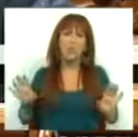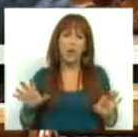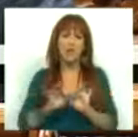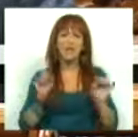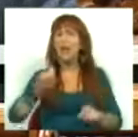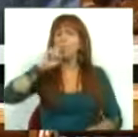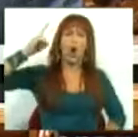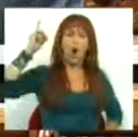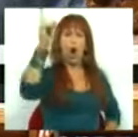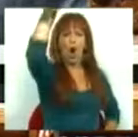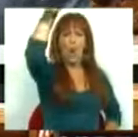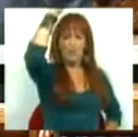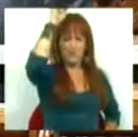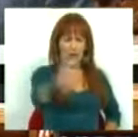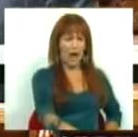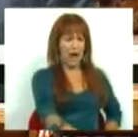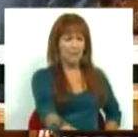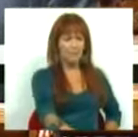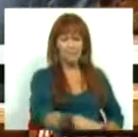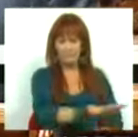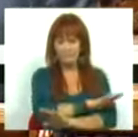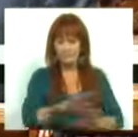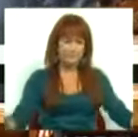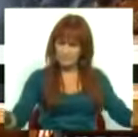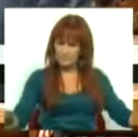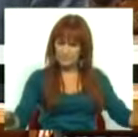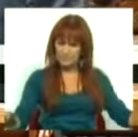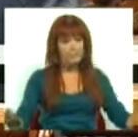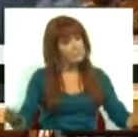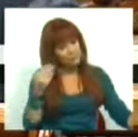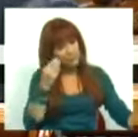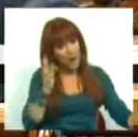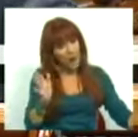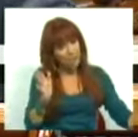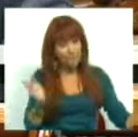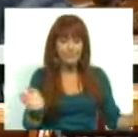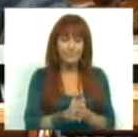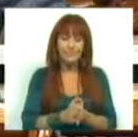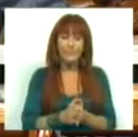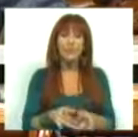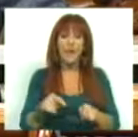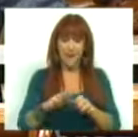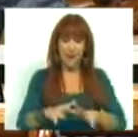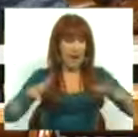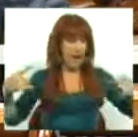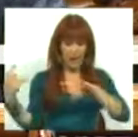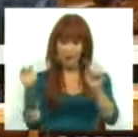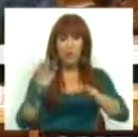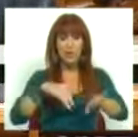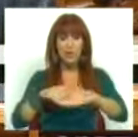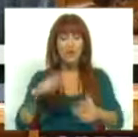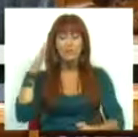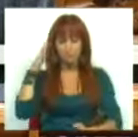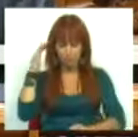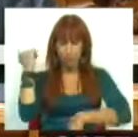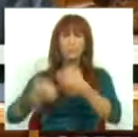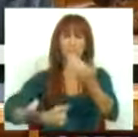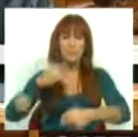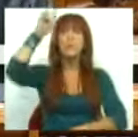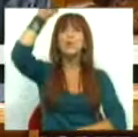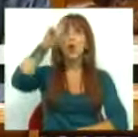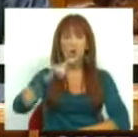como uma imposição vertical, indiscutível e inamovível. E essa ampla discussão fez e está-se a fazer